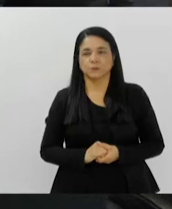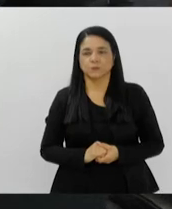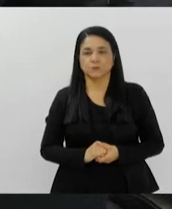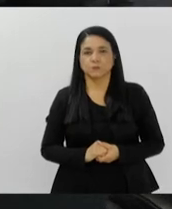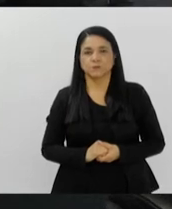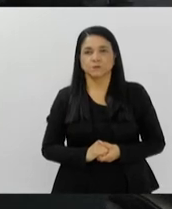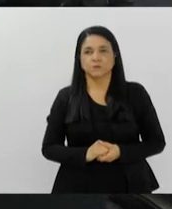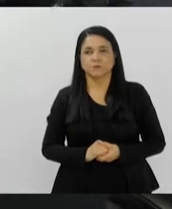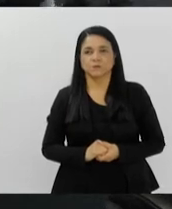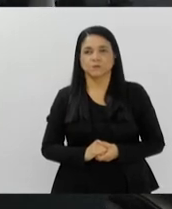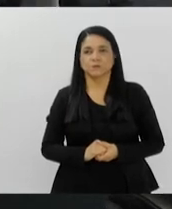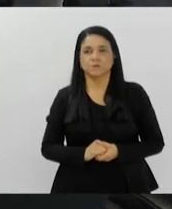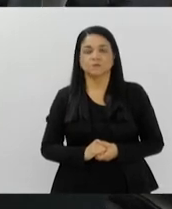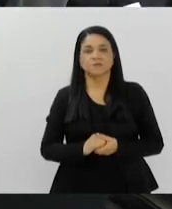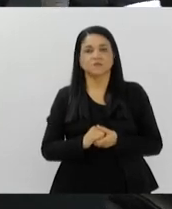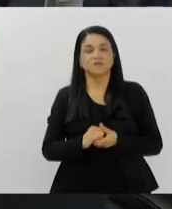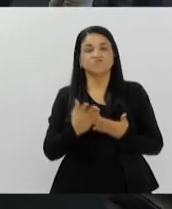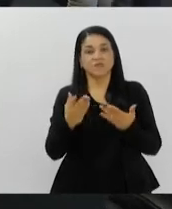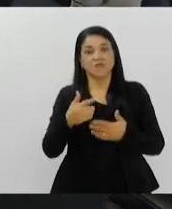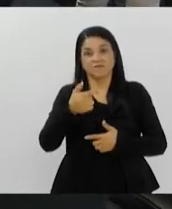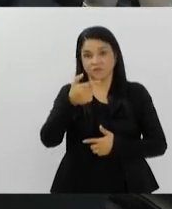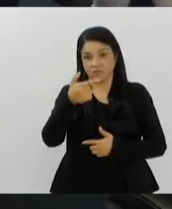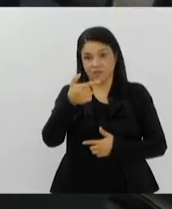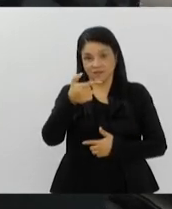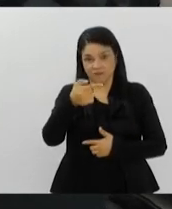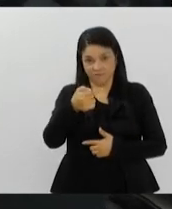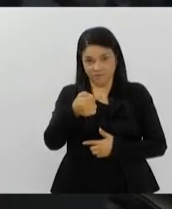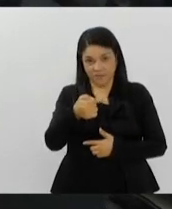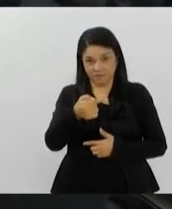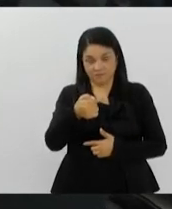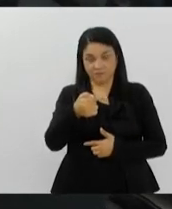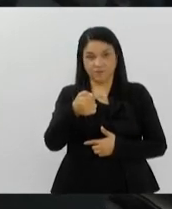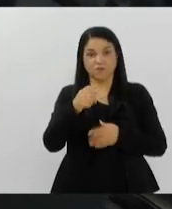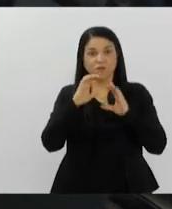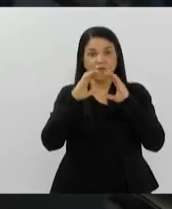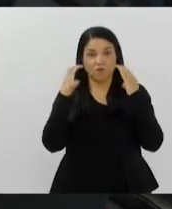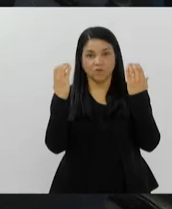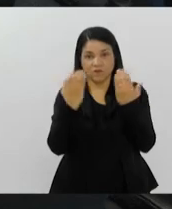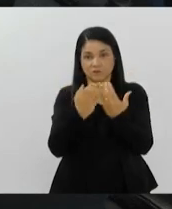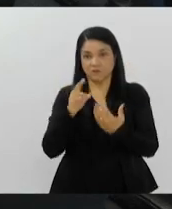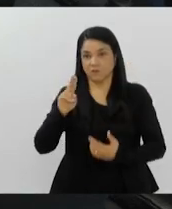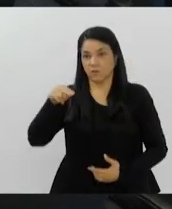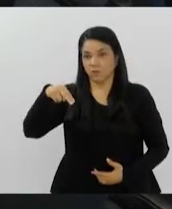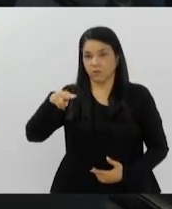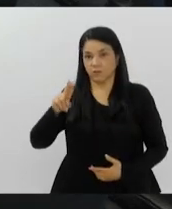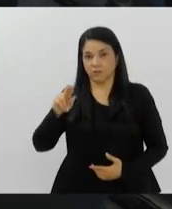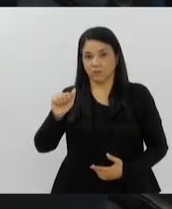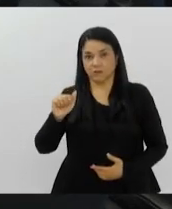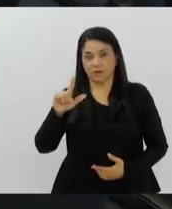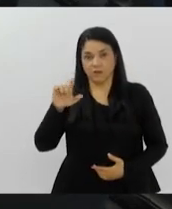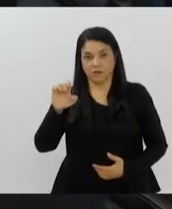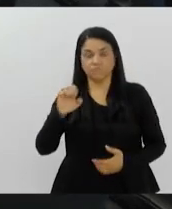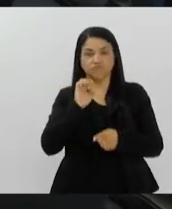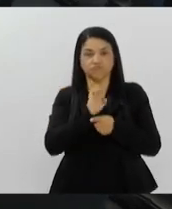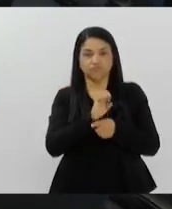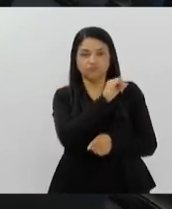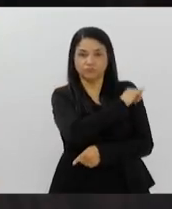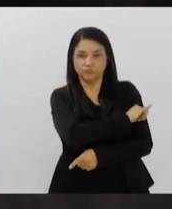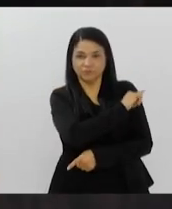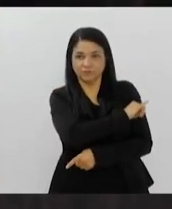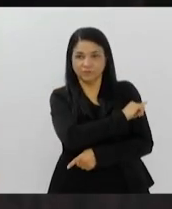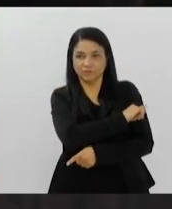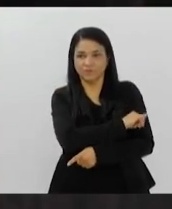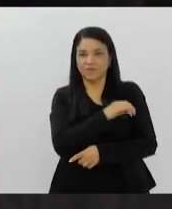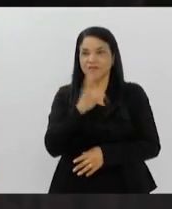Está oficialmente lançada a 27ª Conferência da UNALI no estado do Rio de Janeiro, Celinha. E todos